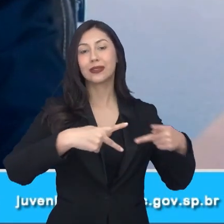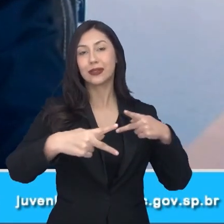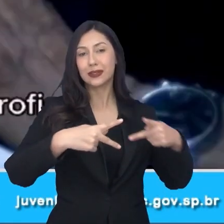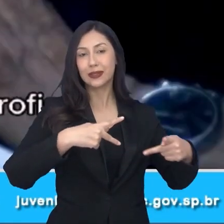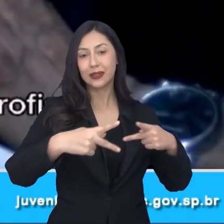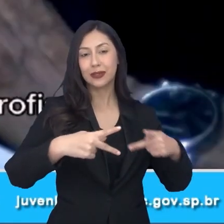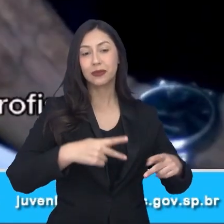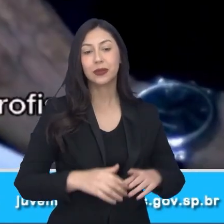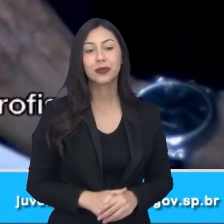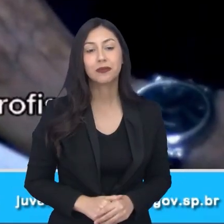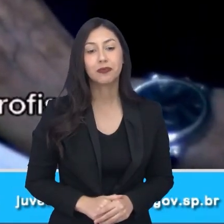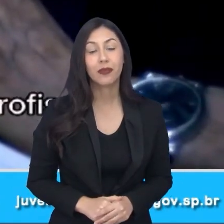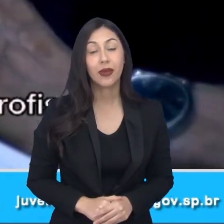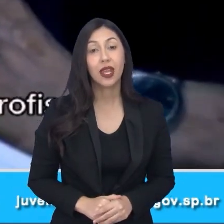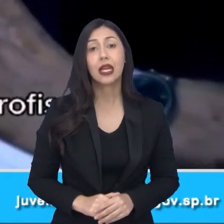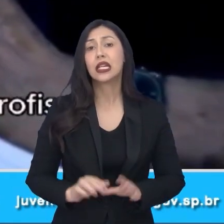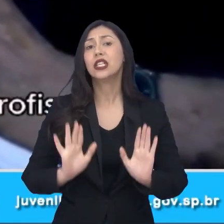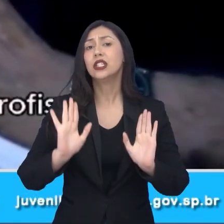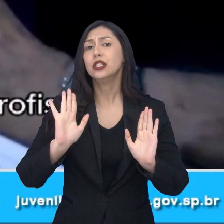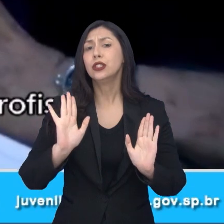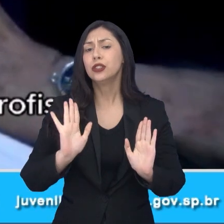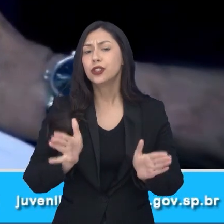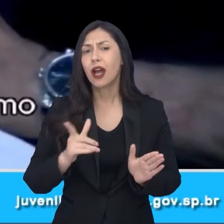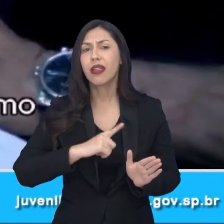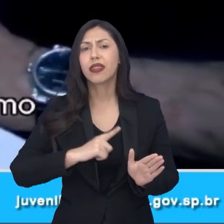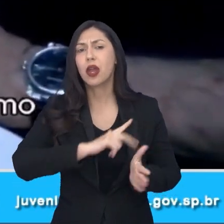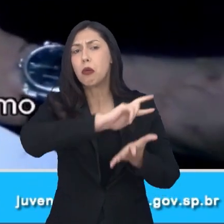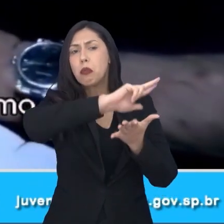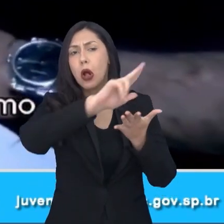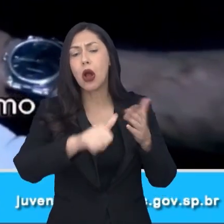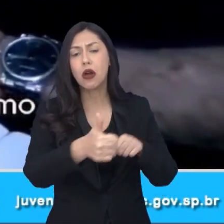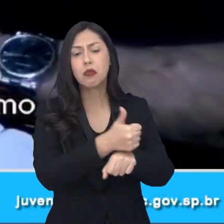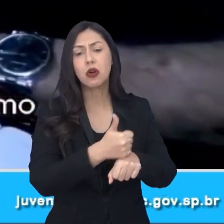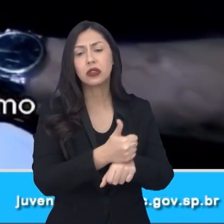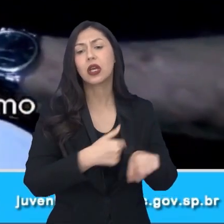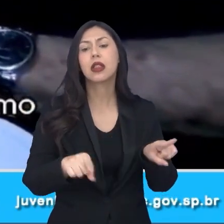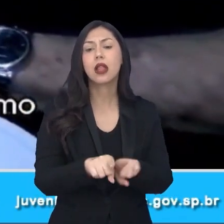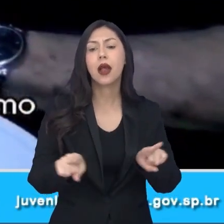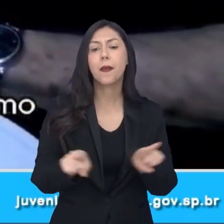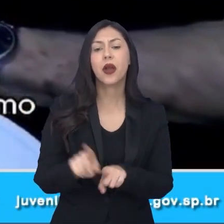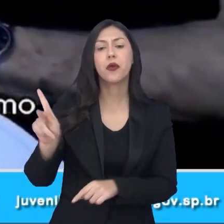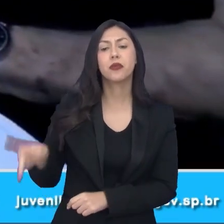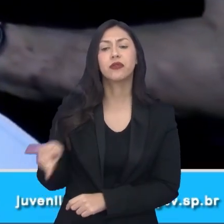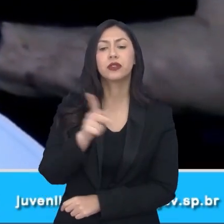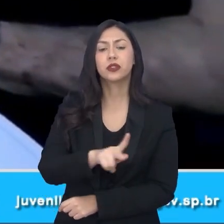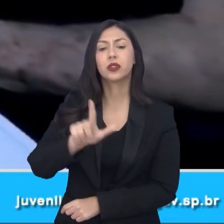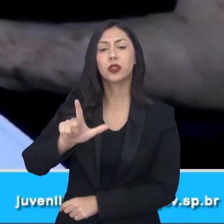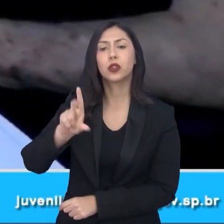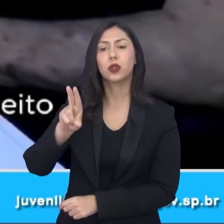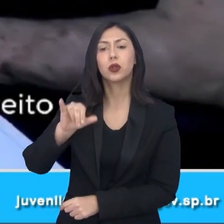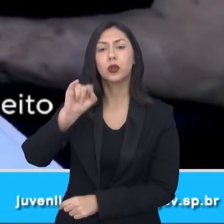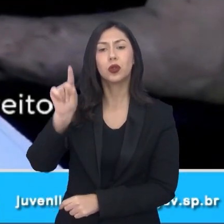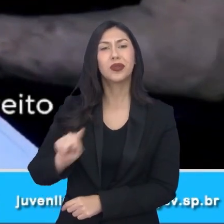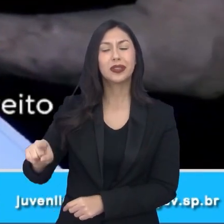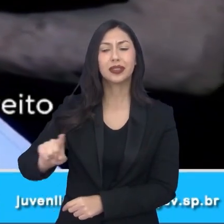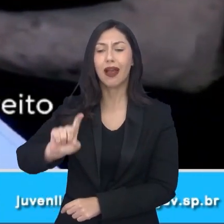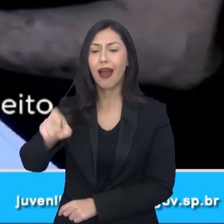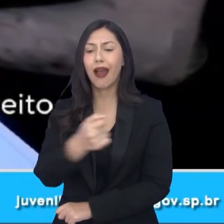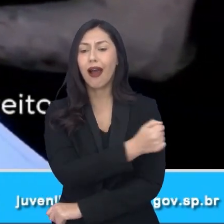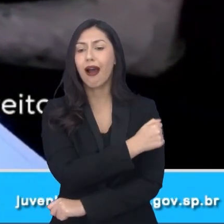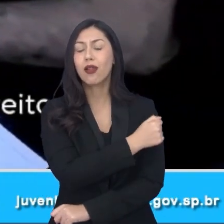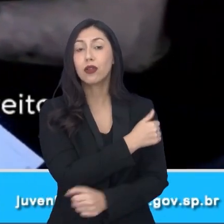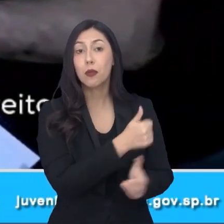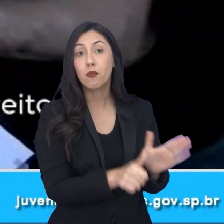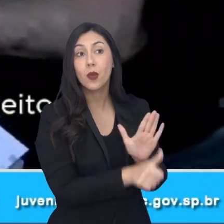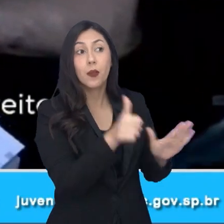Campos. A Univap está presente em grandes nomes da profissão. Um deles é o professor doutor Luiz Máximo, que foi um dos alunos que fizeram parte da